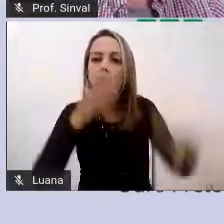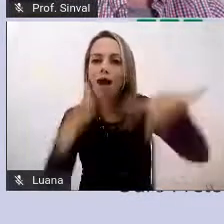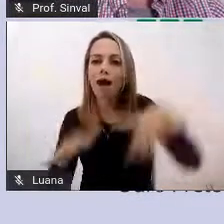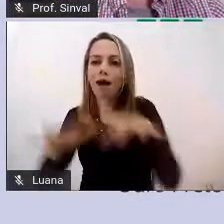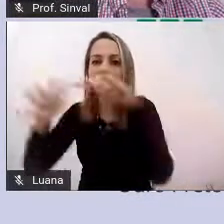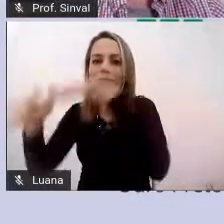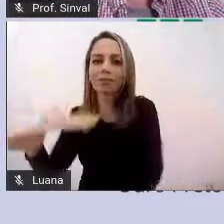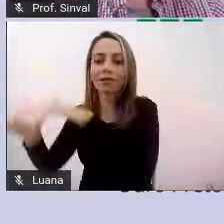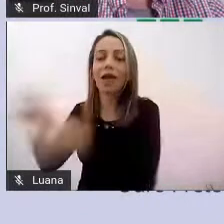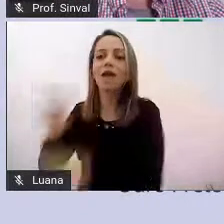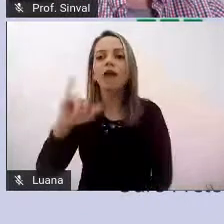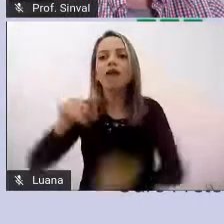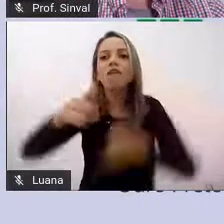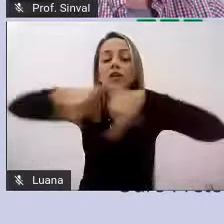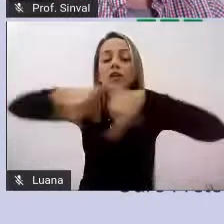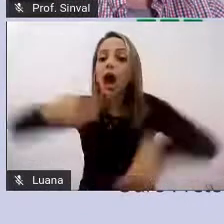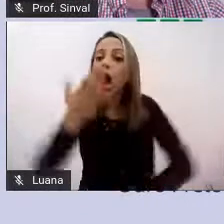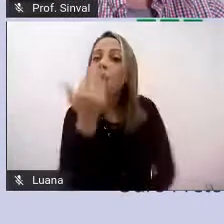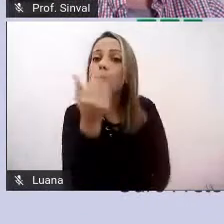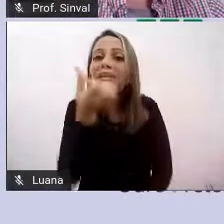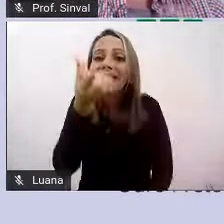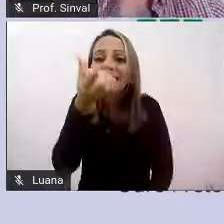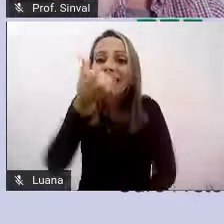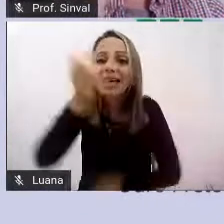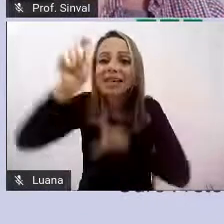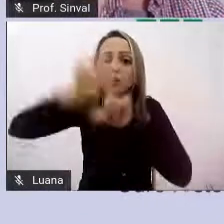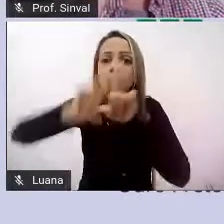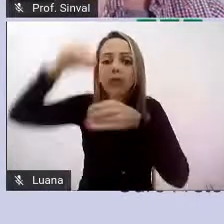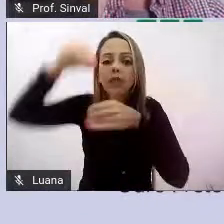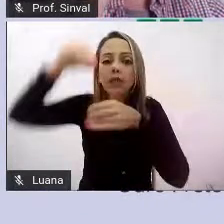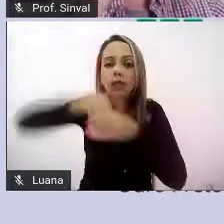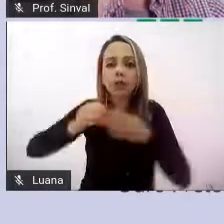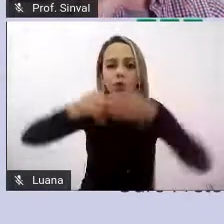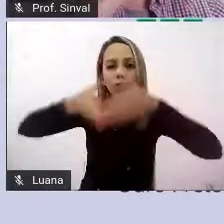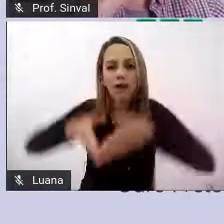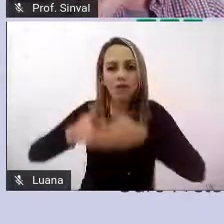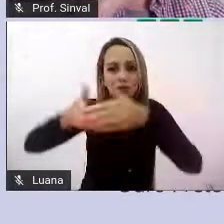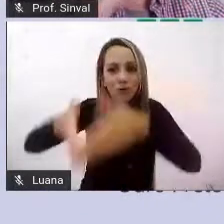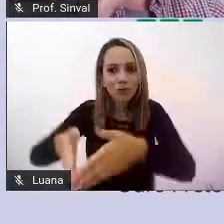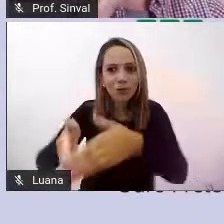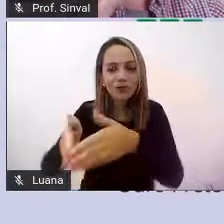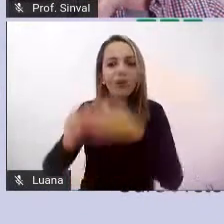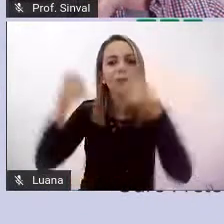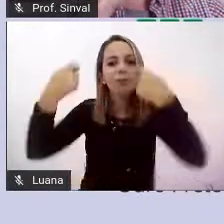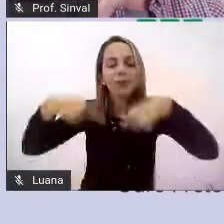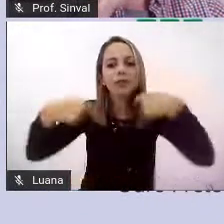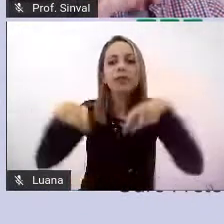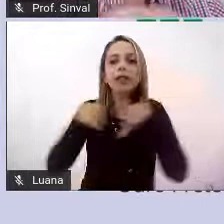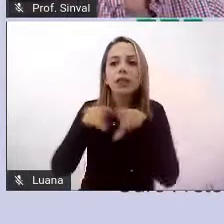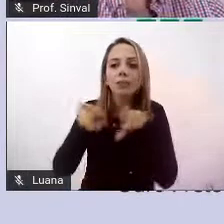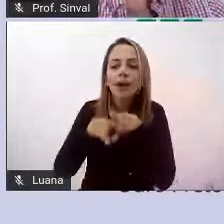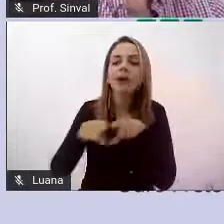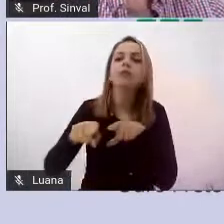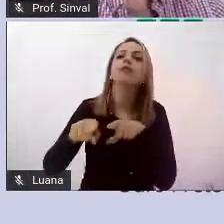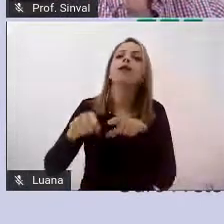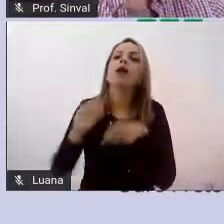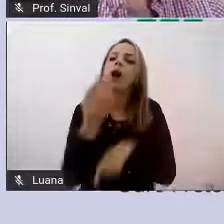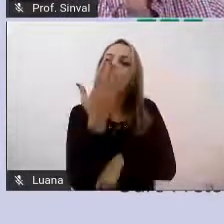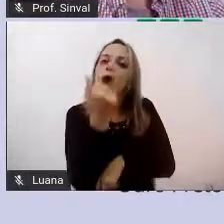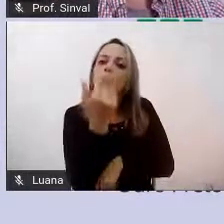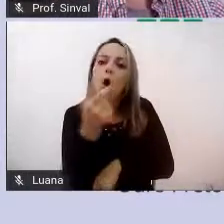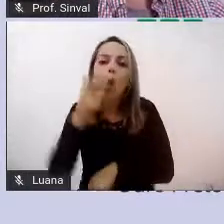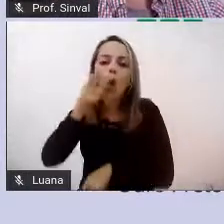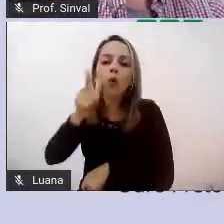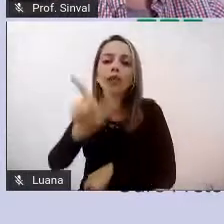dos navios, além das trocas de alimentos que vão ser feitas na costa da África ou nas Ilhas da Canária, que